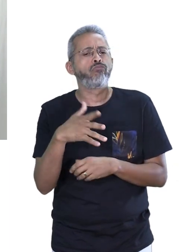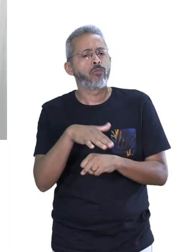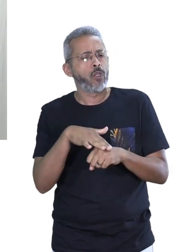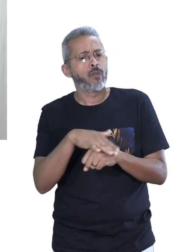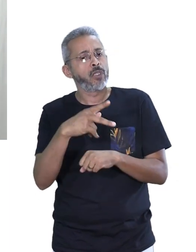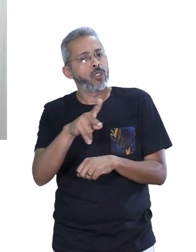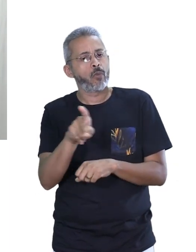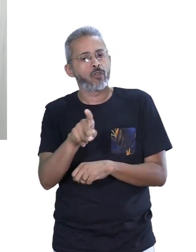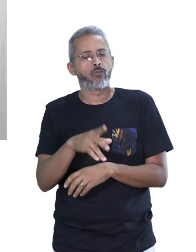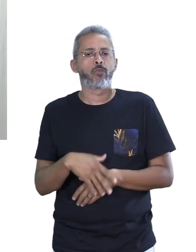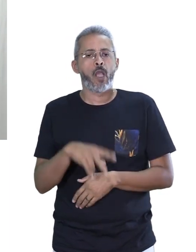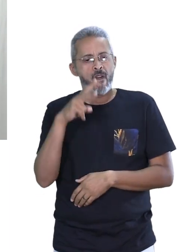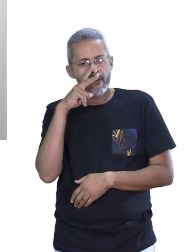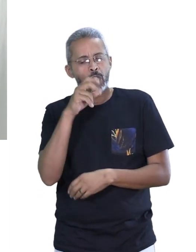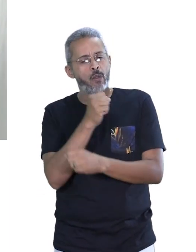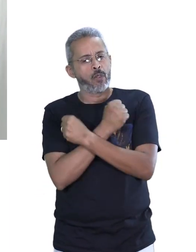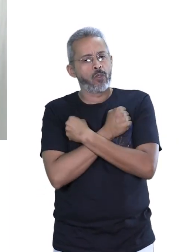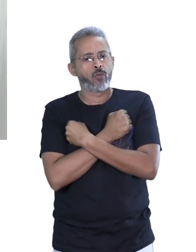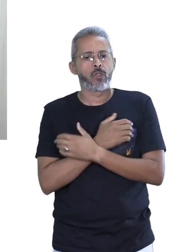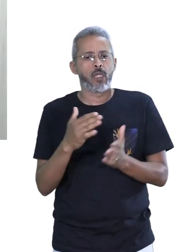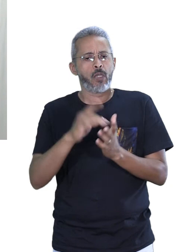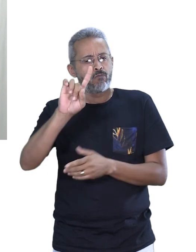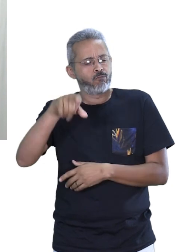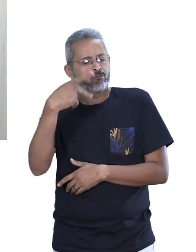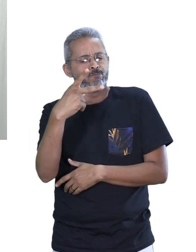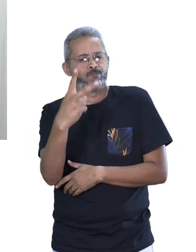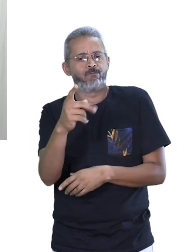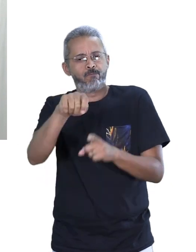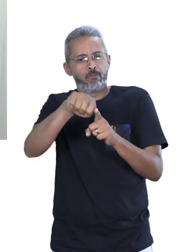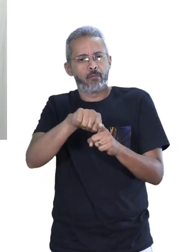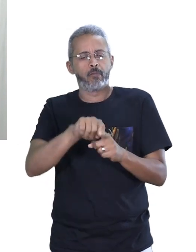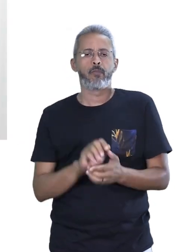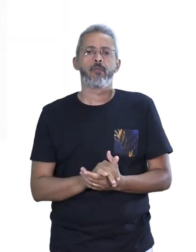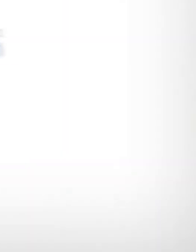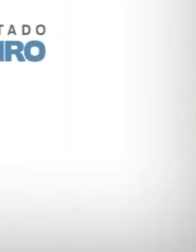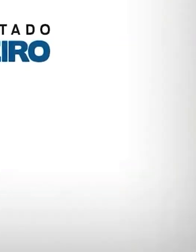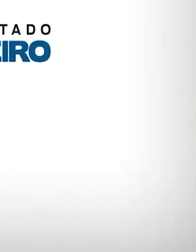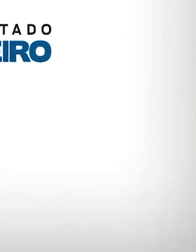conversem com o professor. Um forte abraço e até o próximo bimestre.